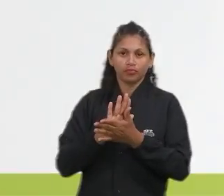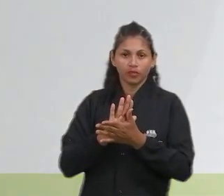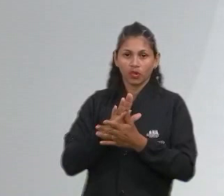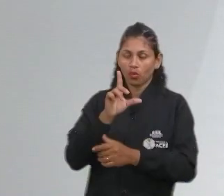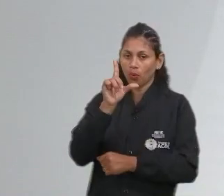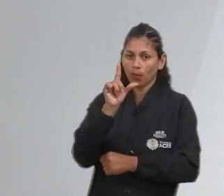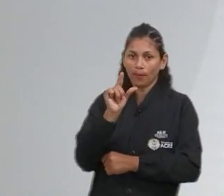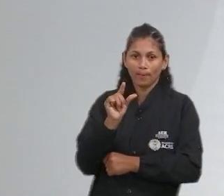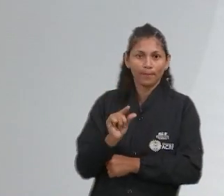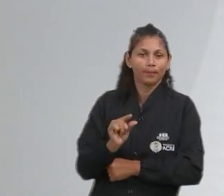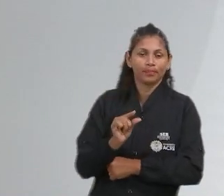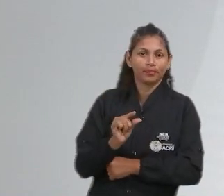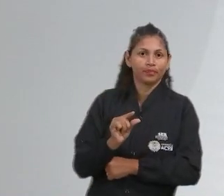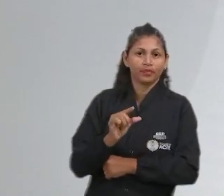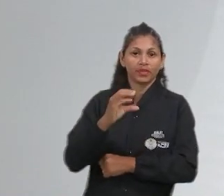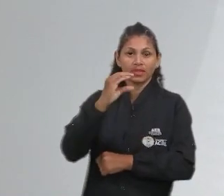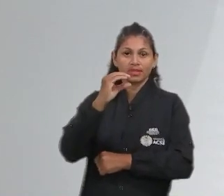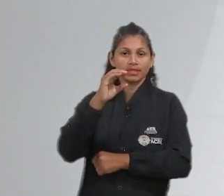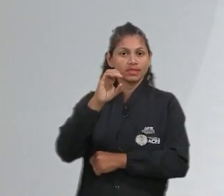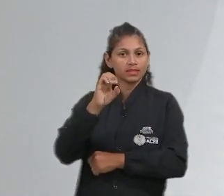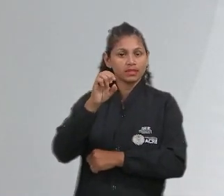carbonos. Não existe, tá?